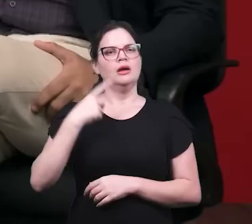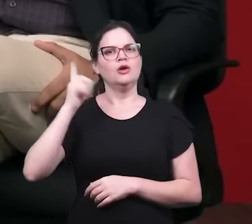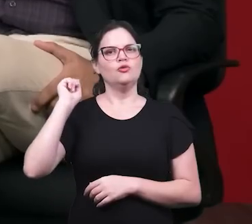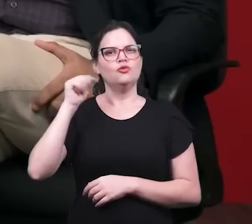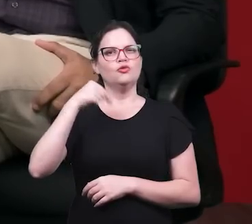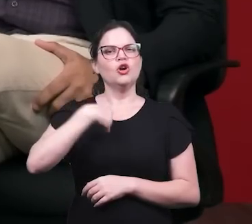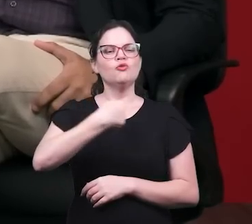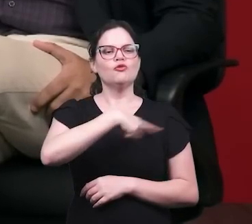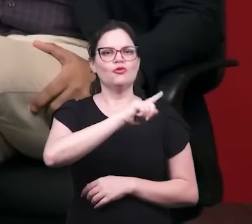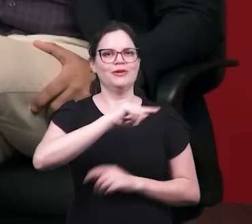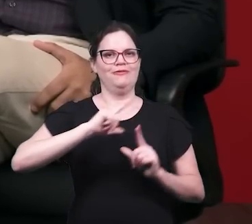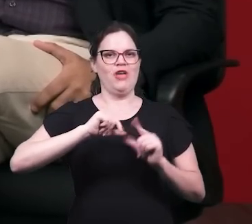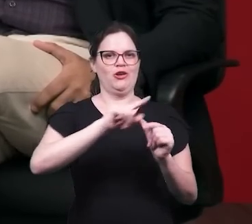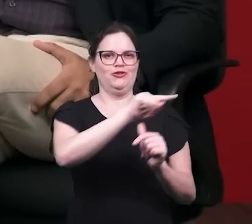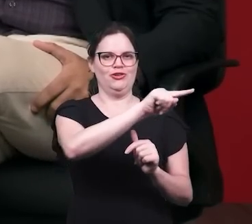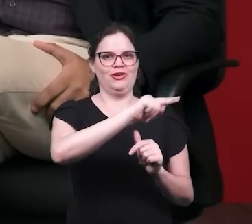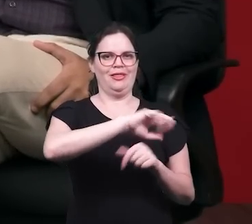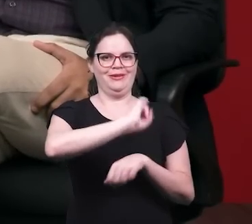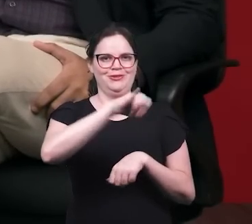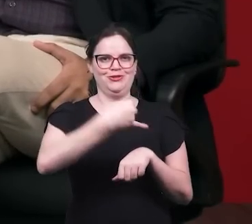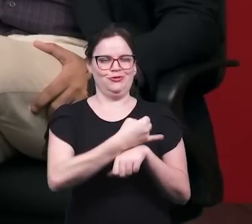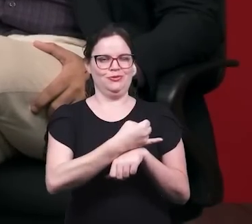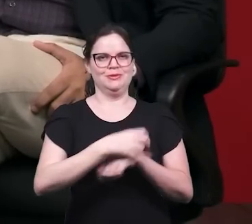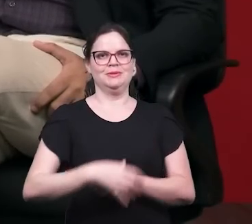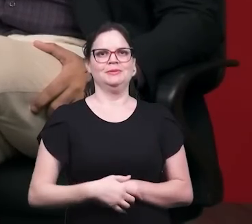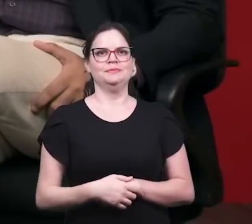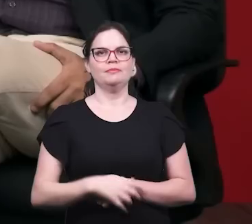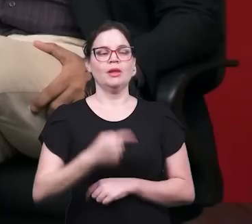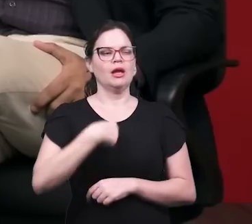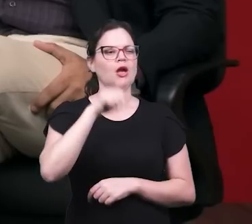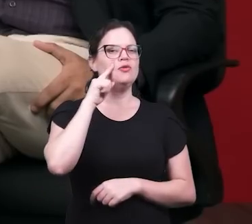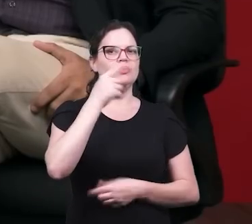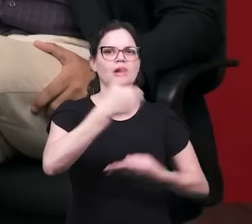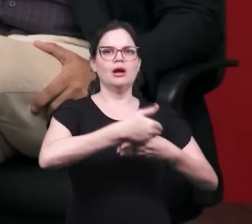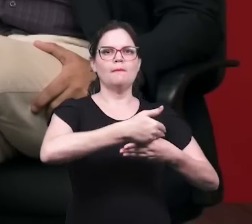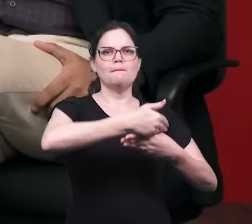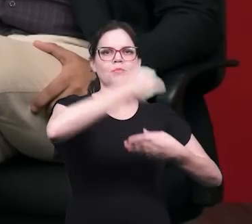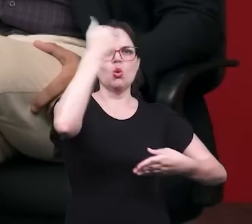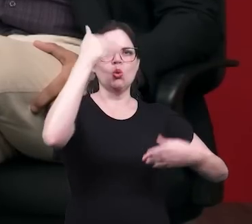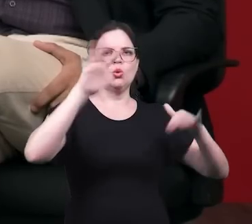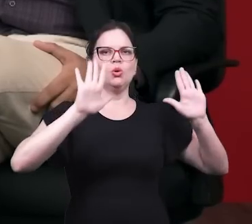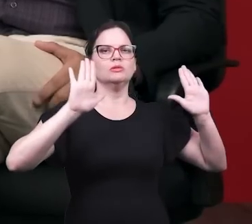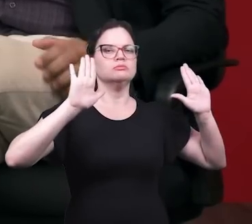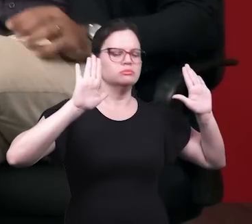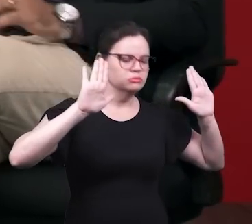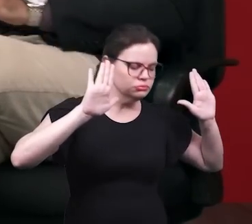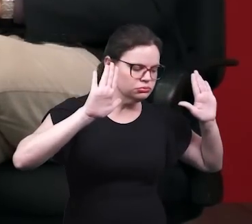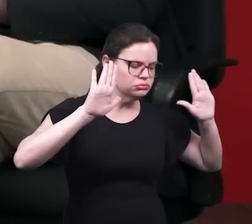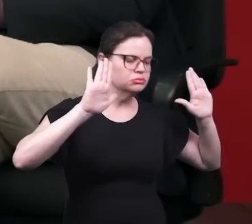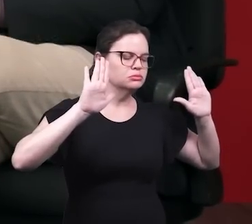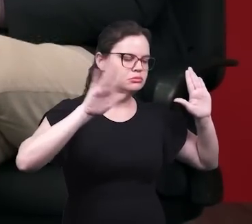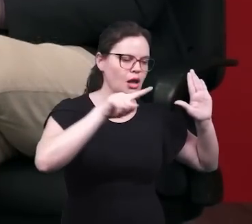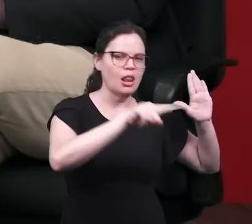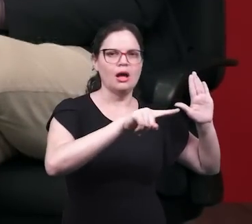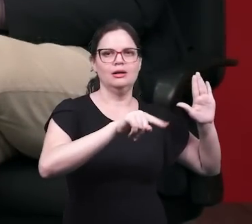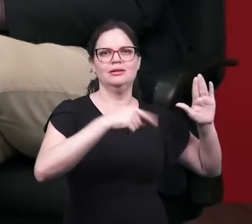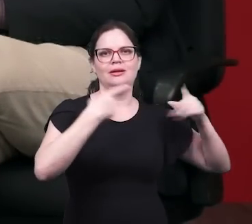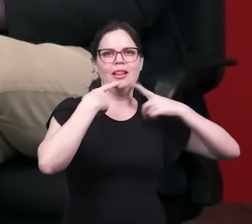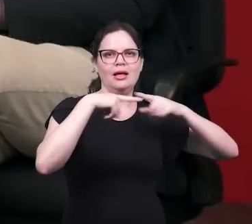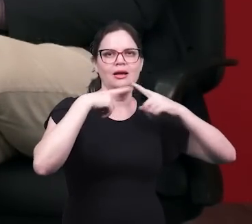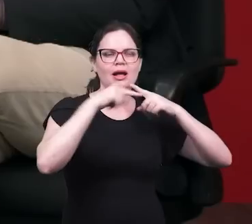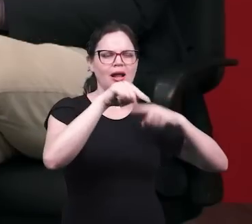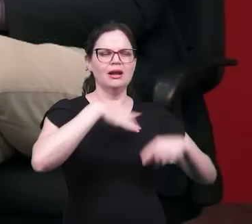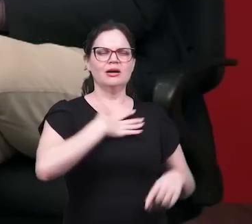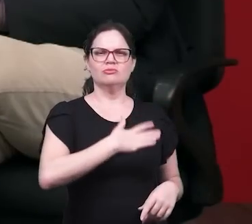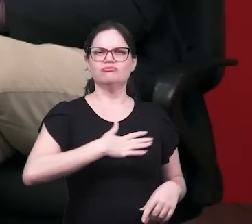da Covid. Eu estava lá no pátio do Muro das Lamentações, e ali é um lugar muito agradável, tu sente uma paz